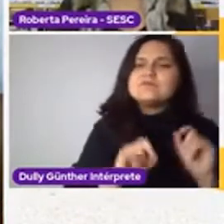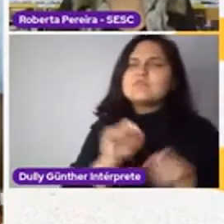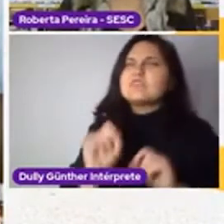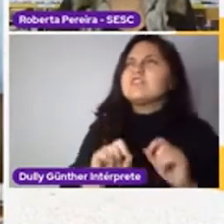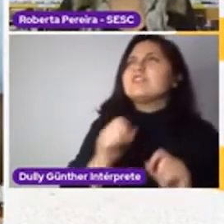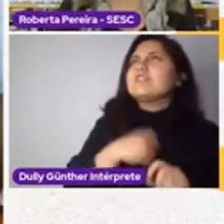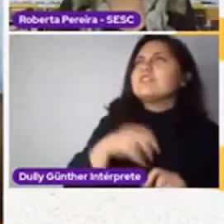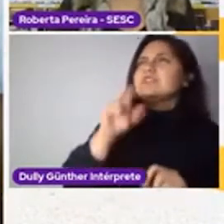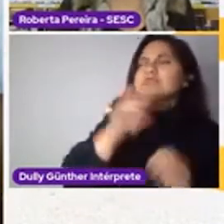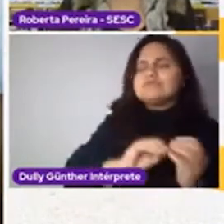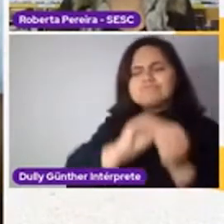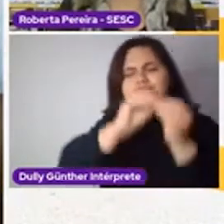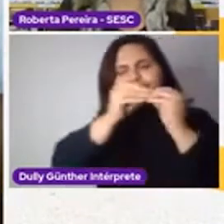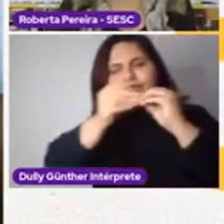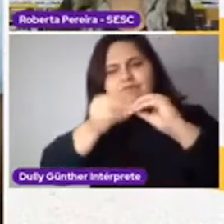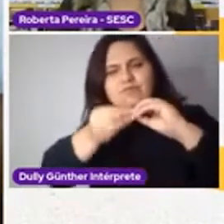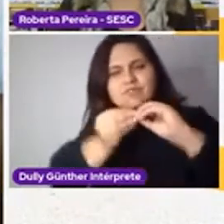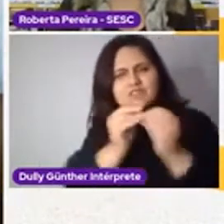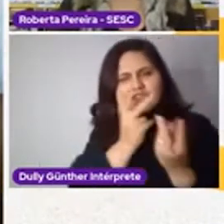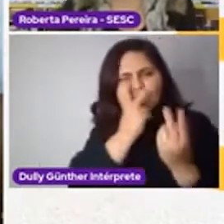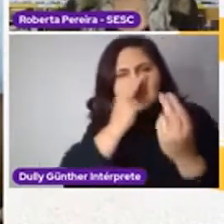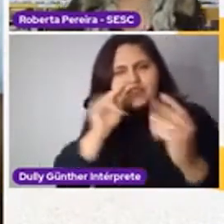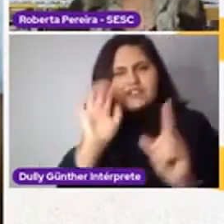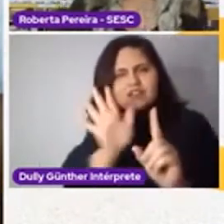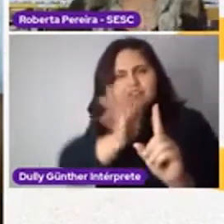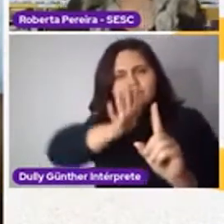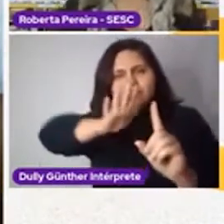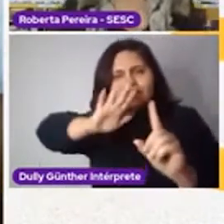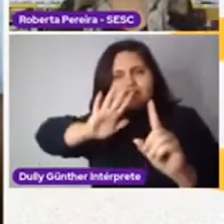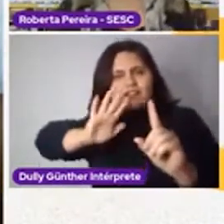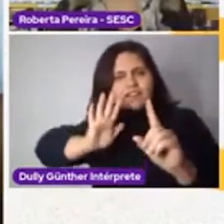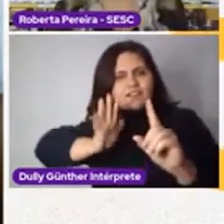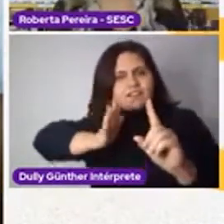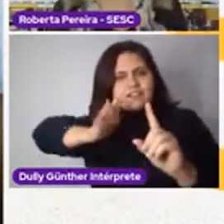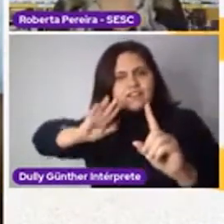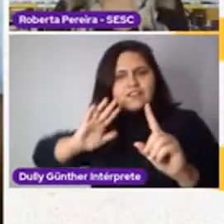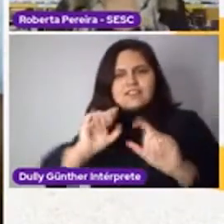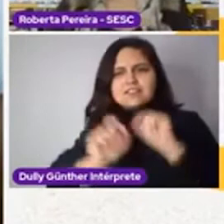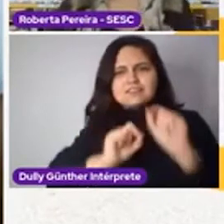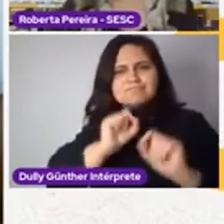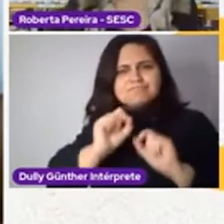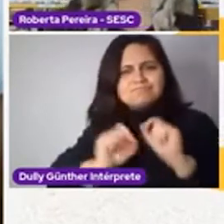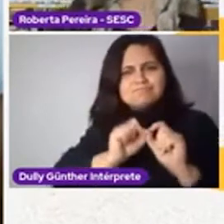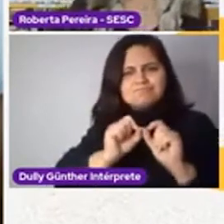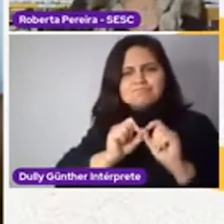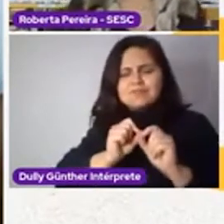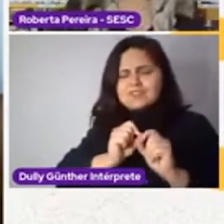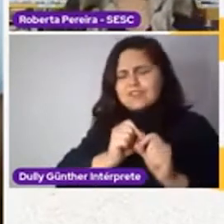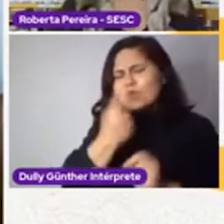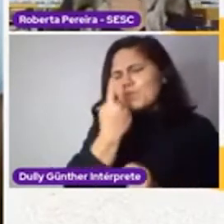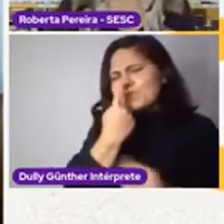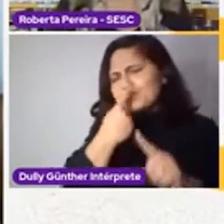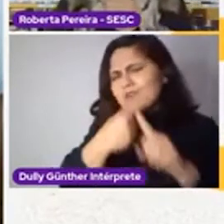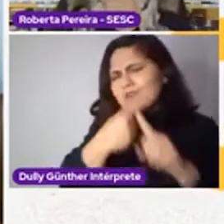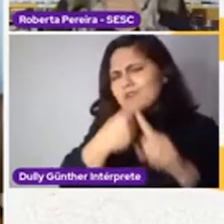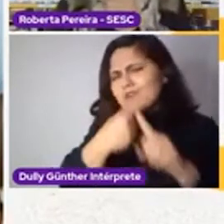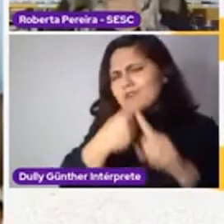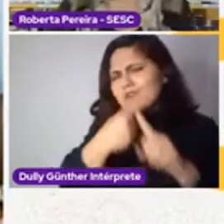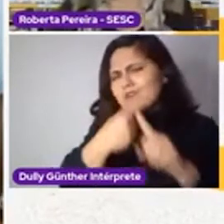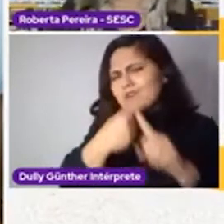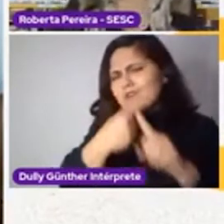esse foi um beijo de despedida que se dá uma vez só